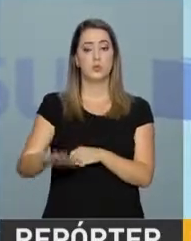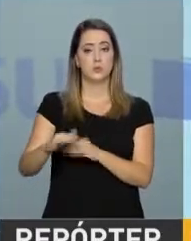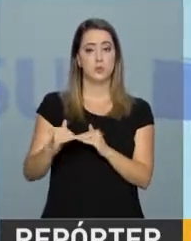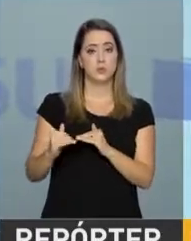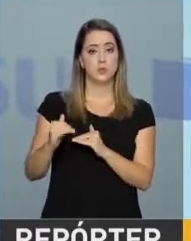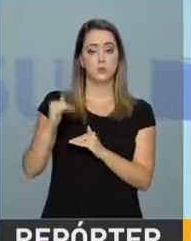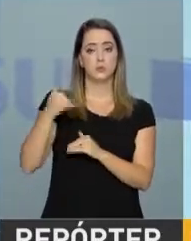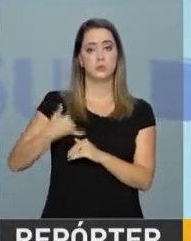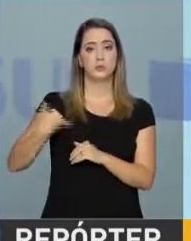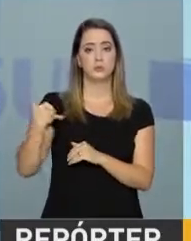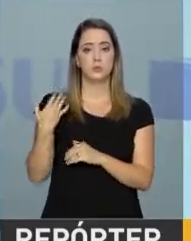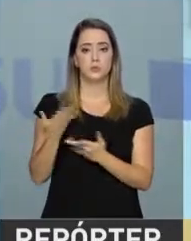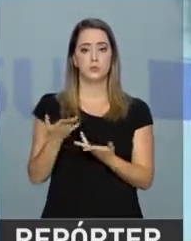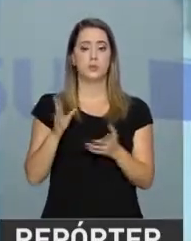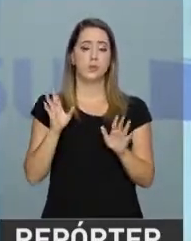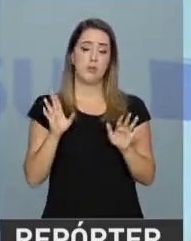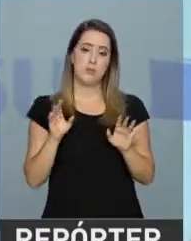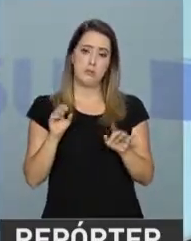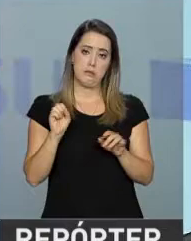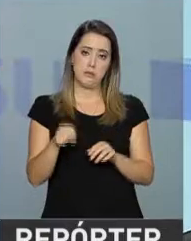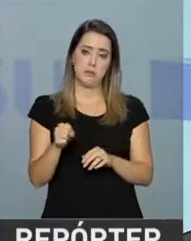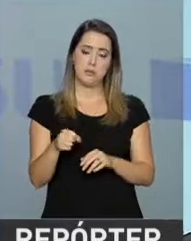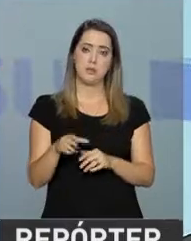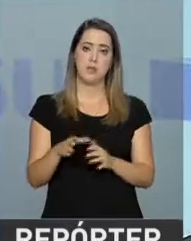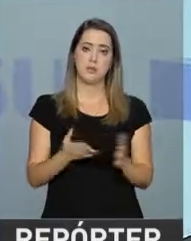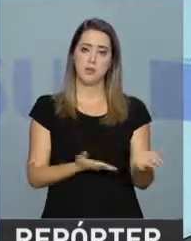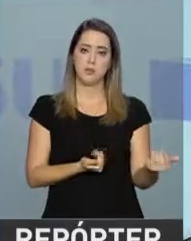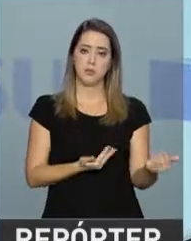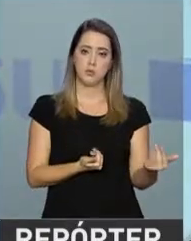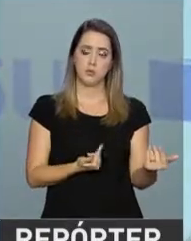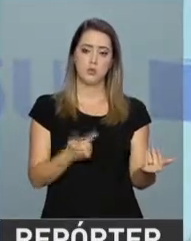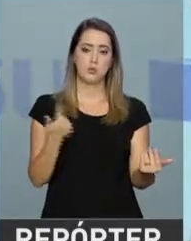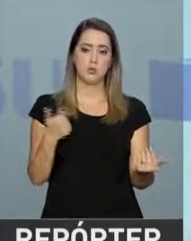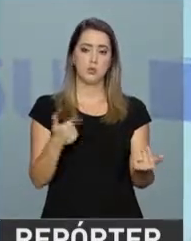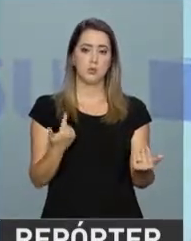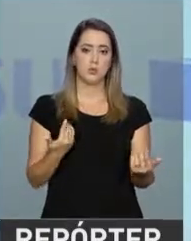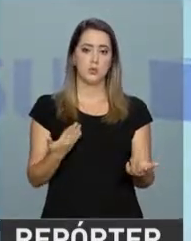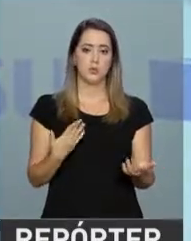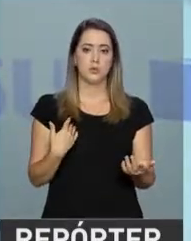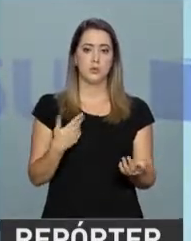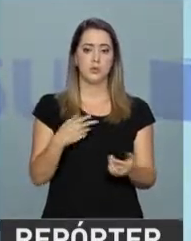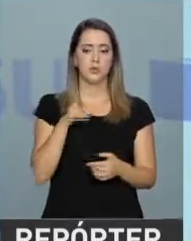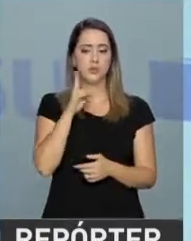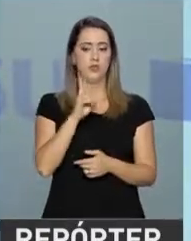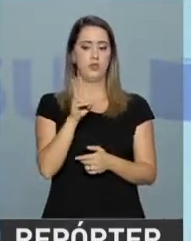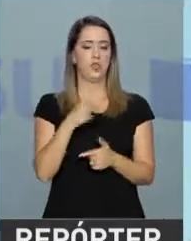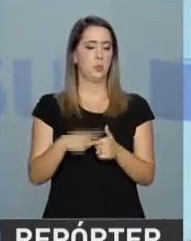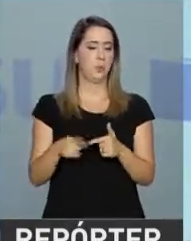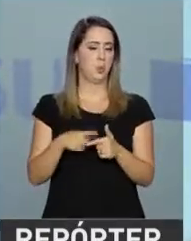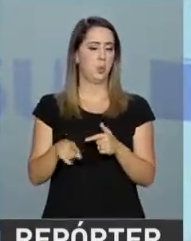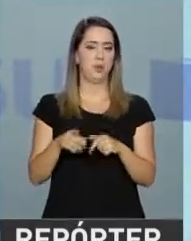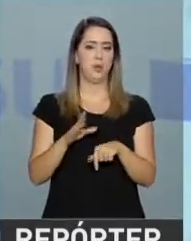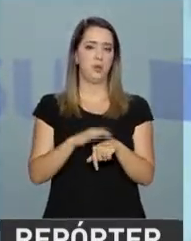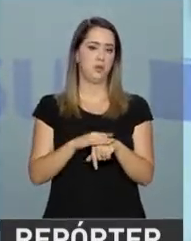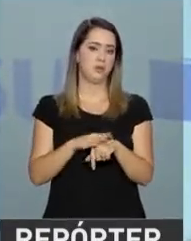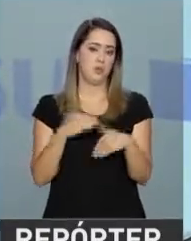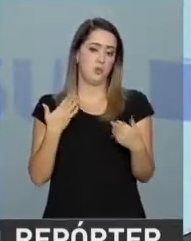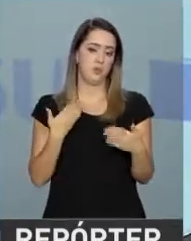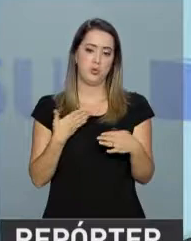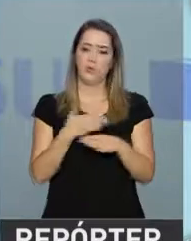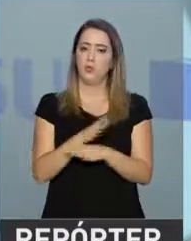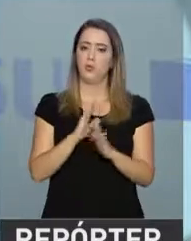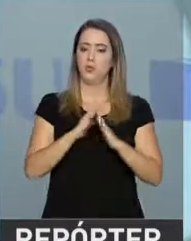é evidente que adolescentes né não se acham com problemas de saúde cultura não vão à unidade básica